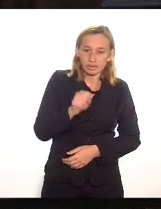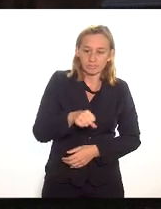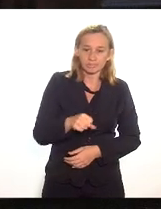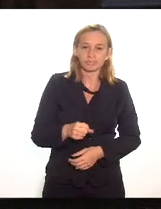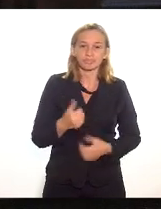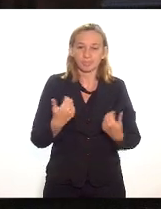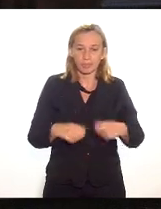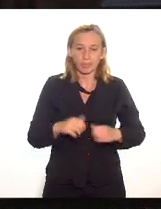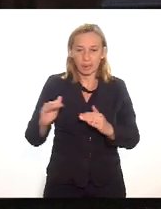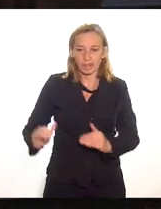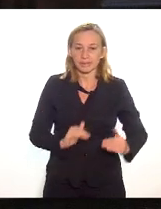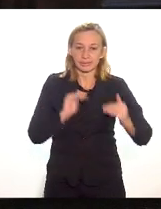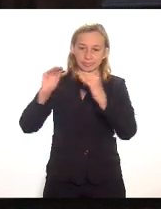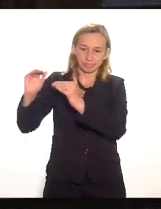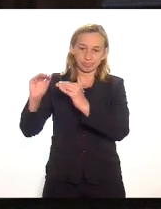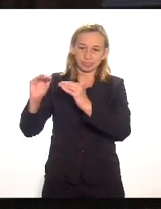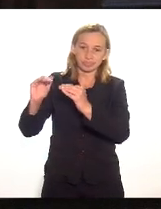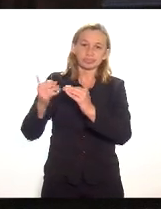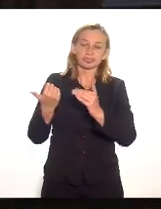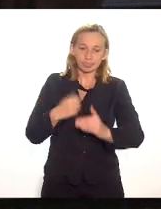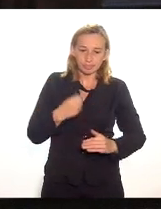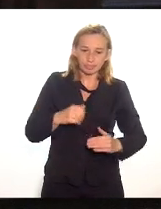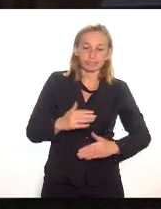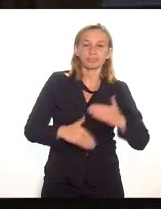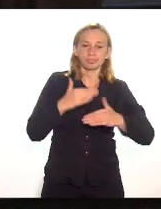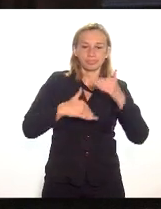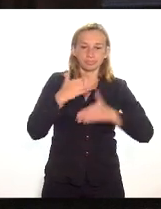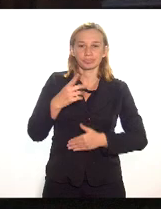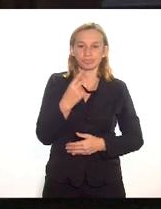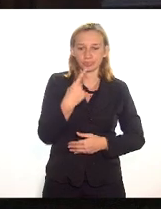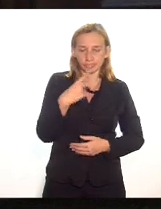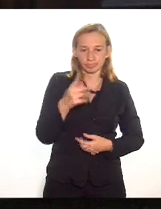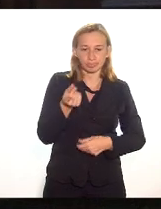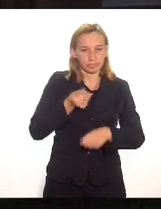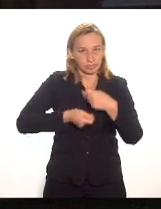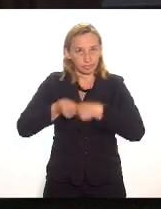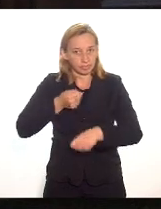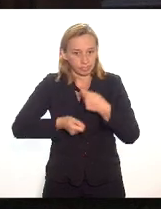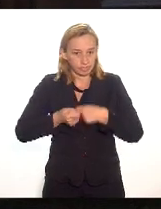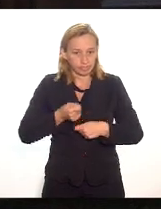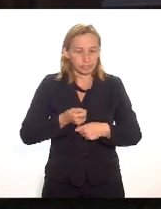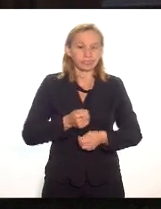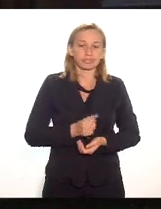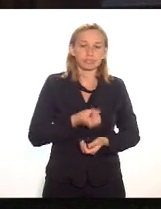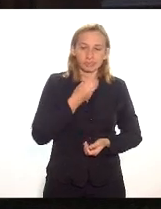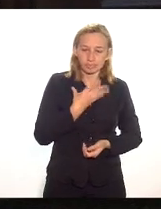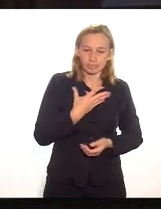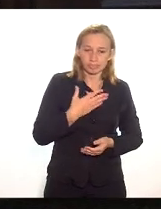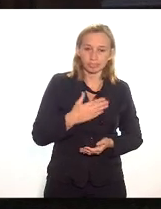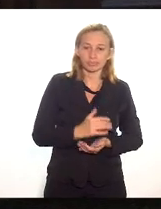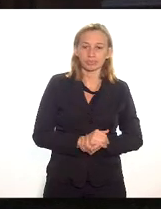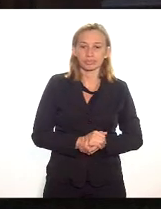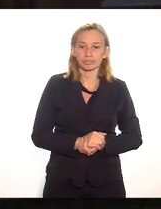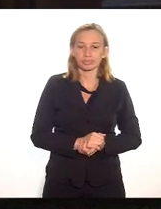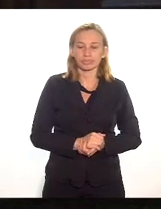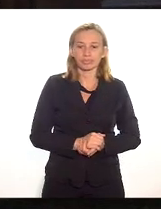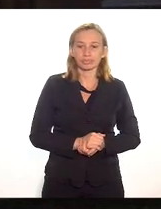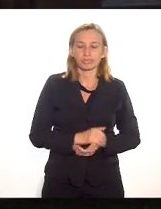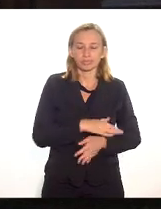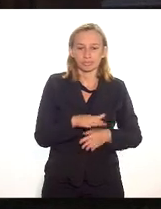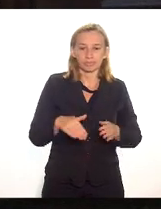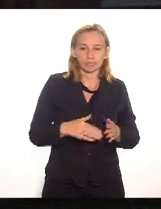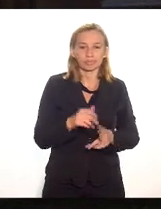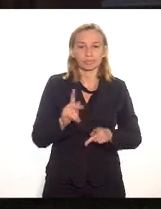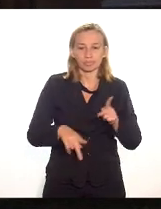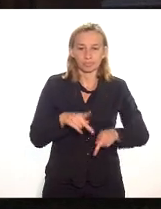precisa ser soberano, precisa crescer na sua economia e pelo bem dos seus moradores, da